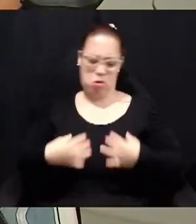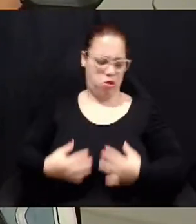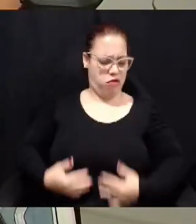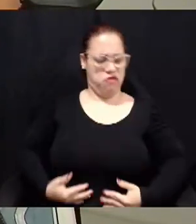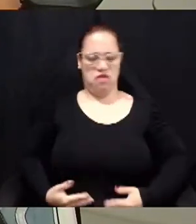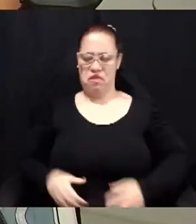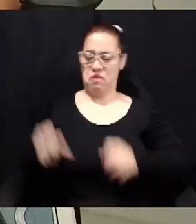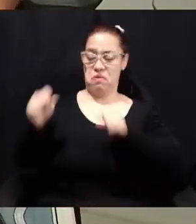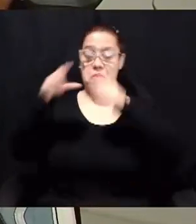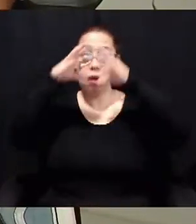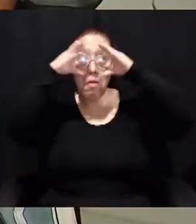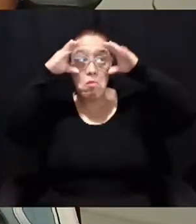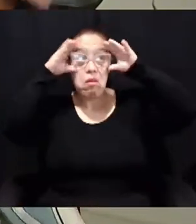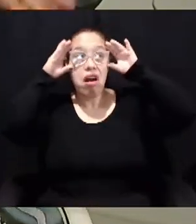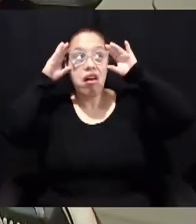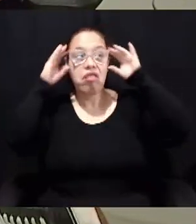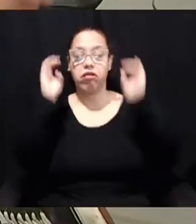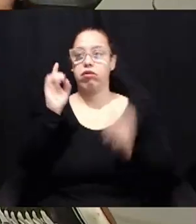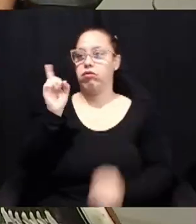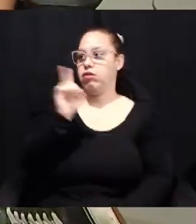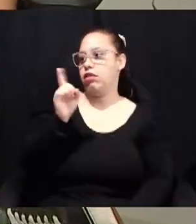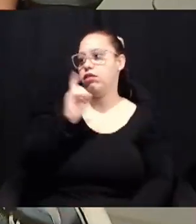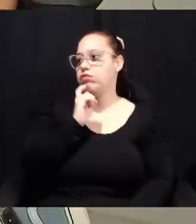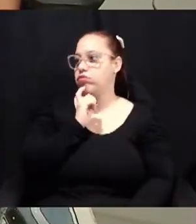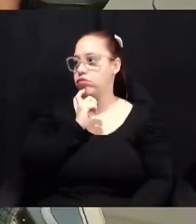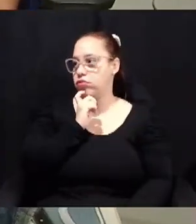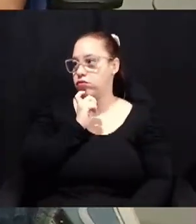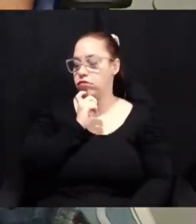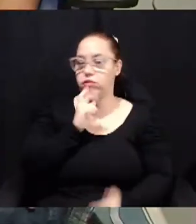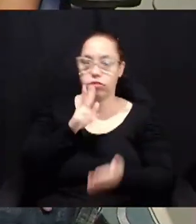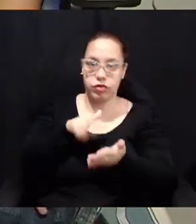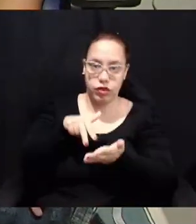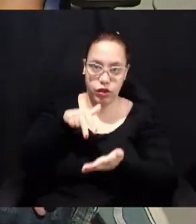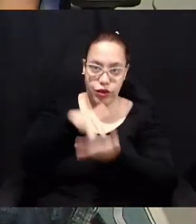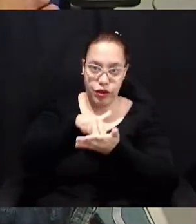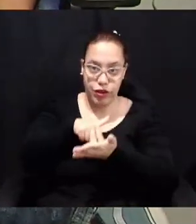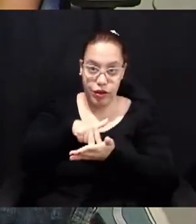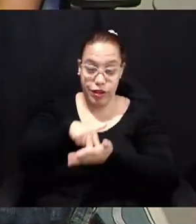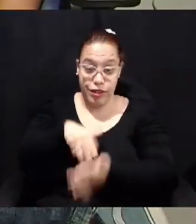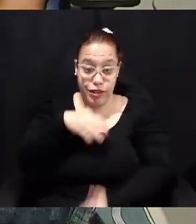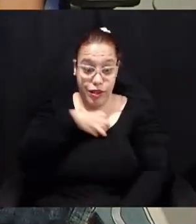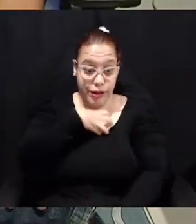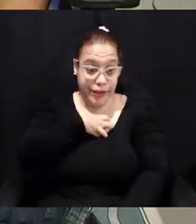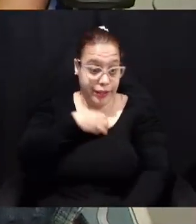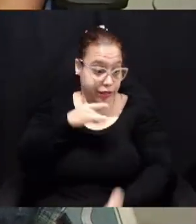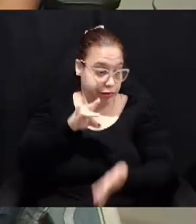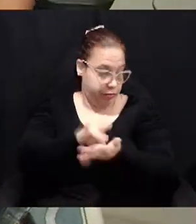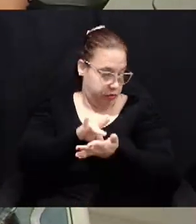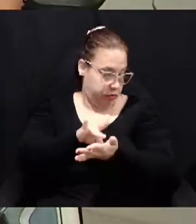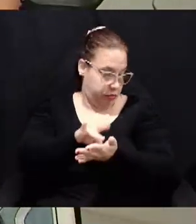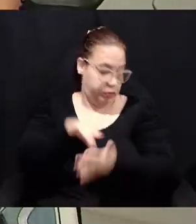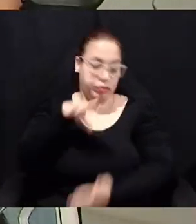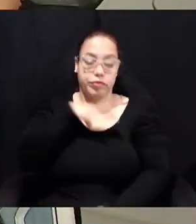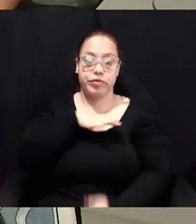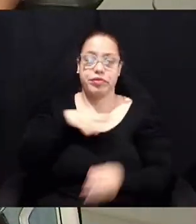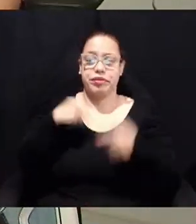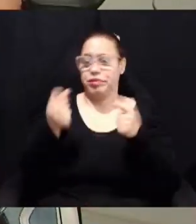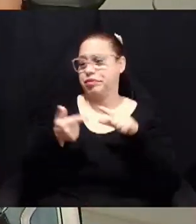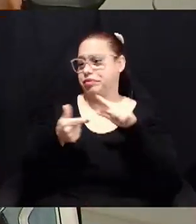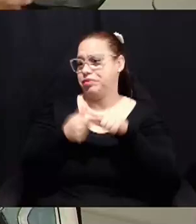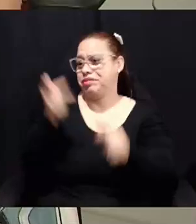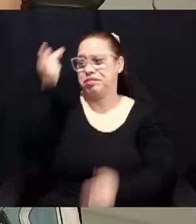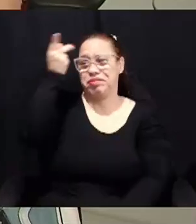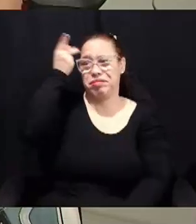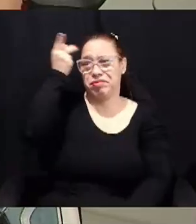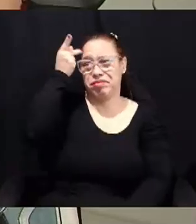ou alguma coisa. E pra colocar ele no chão, assim, pra sentir que ele existe, eu queria colocar ele numa cidade. Mas tem tanto quadrinho em São Paulo, sabe? São Paulo virou